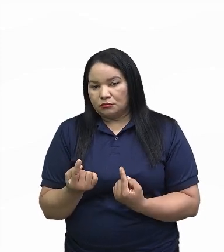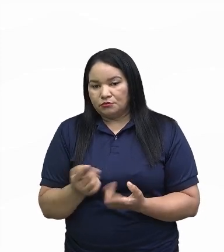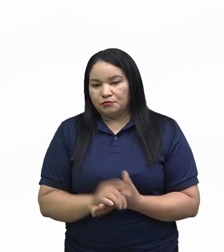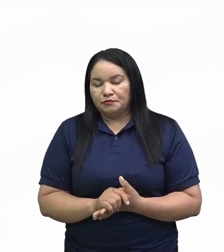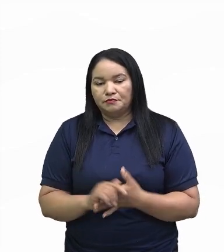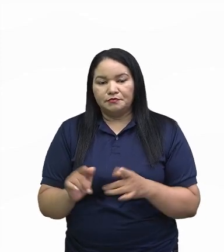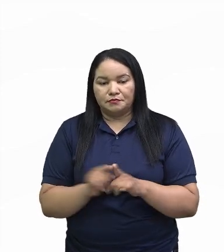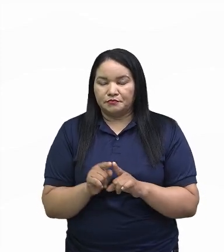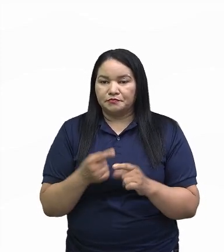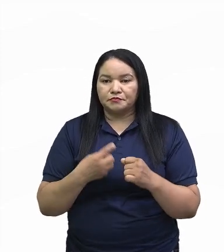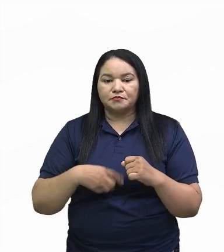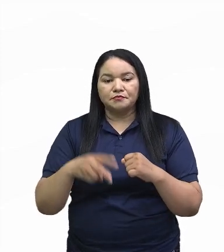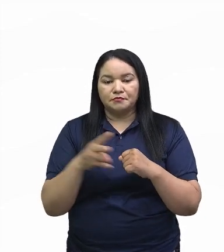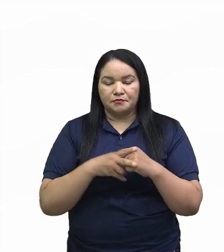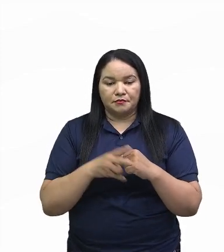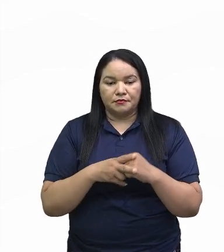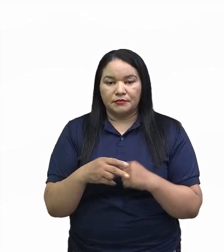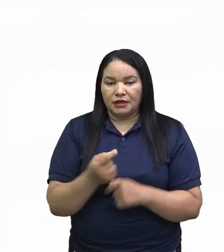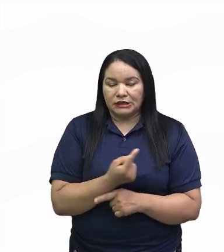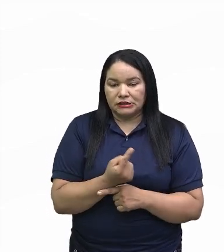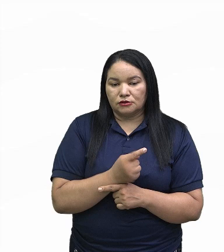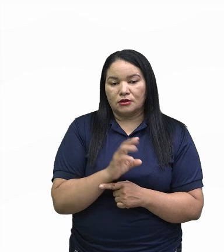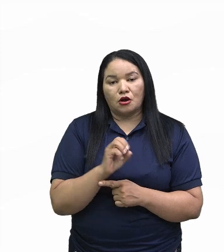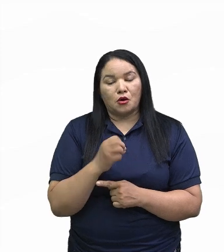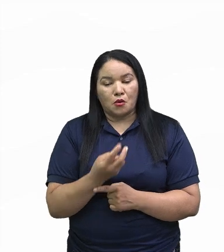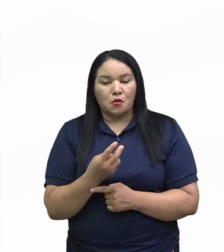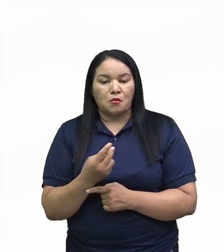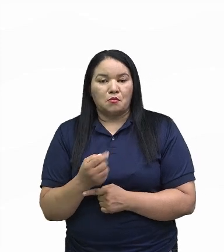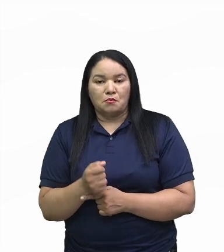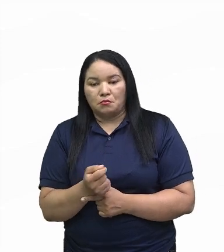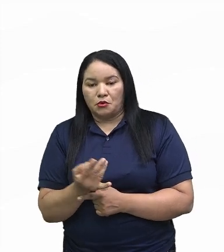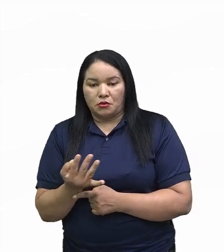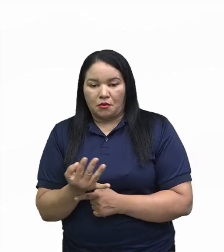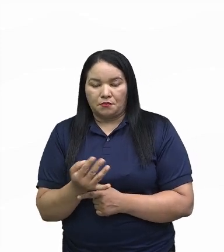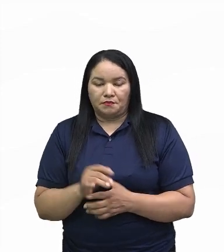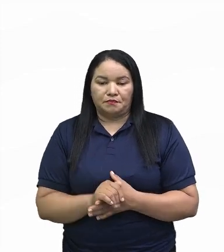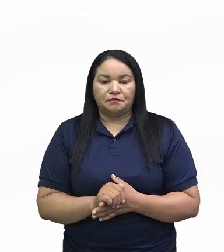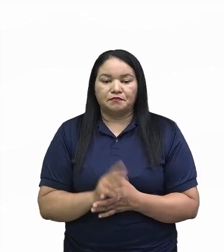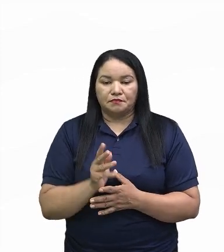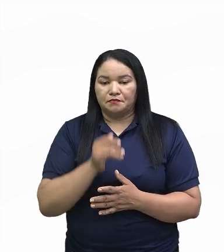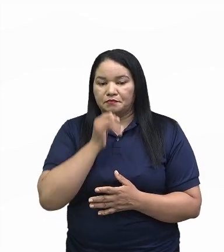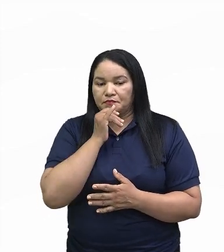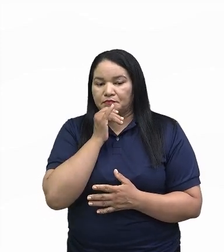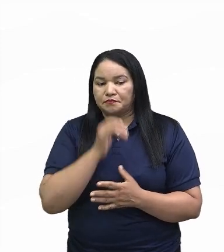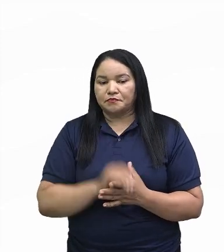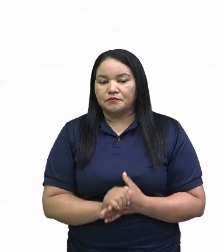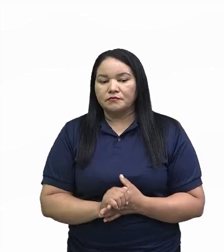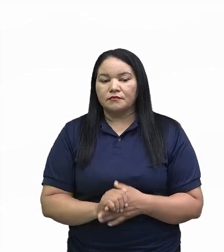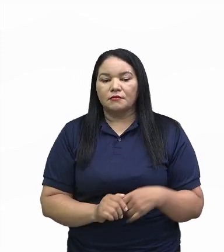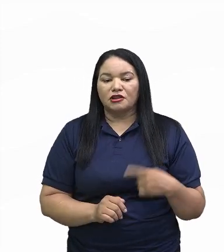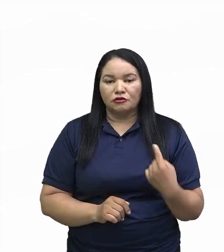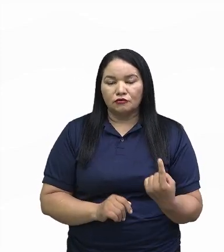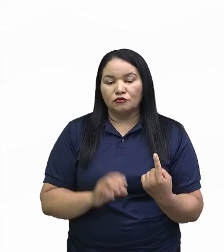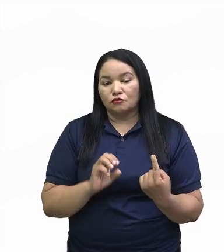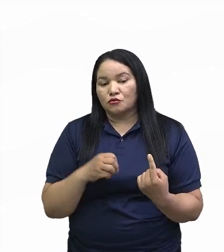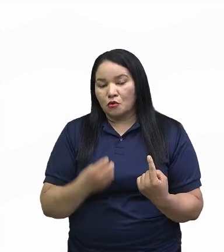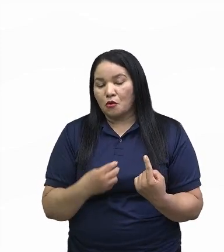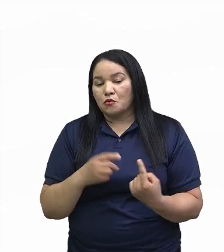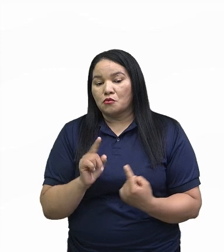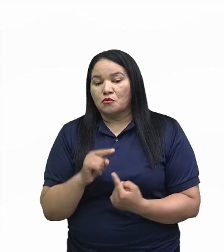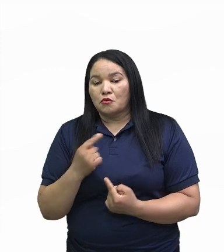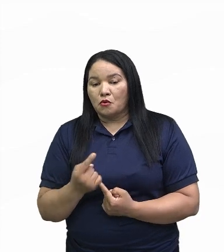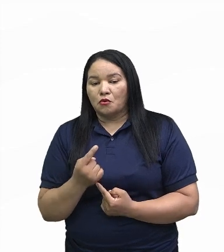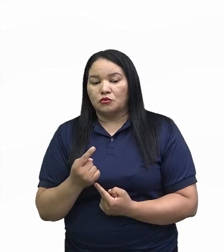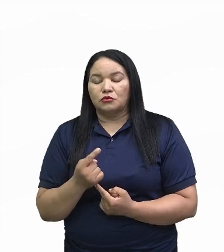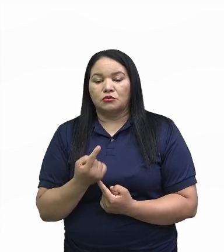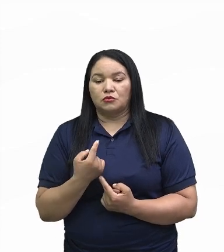plural. Observe aí, ó. Um e outro compareceu. Ou a concordância pode ficar